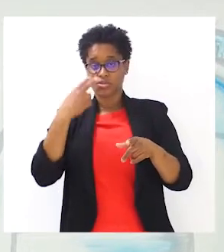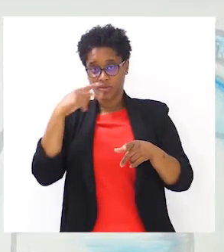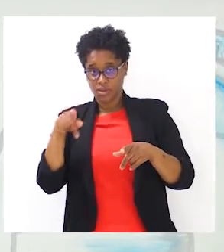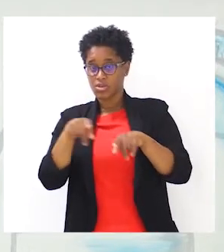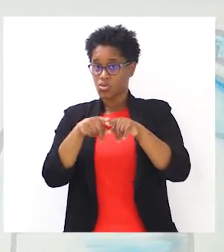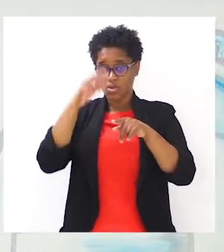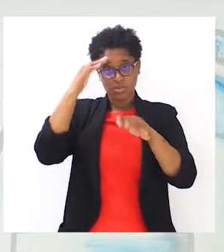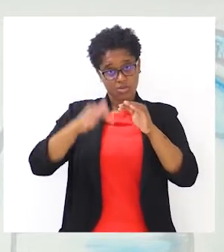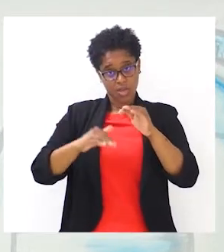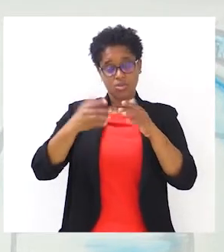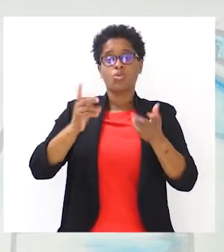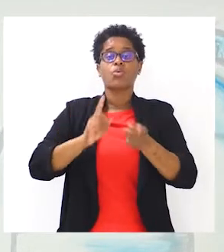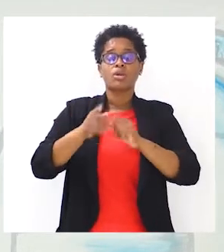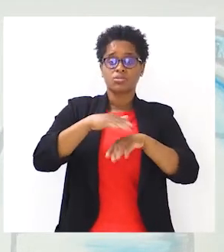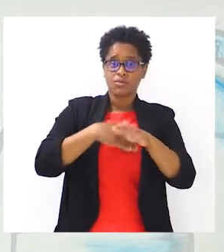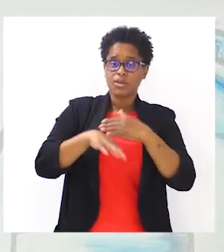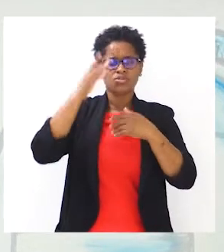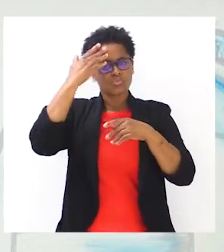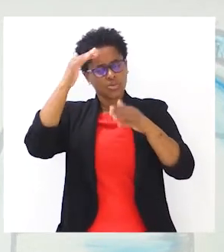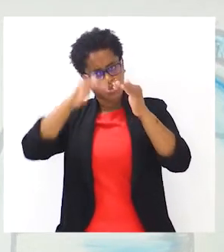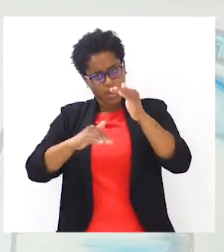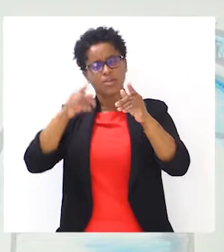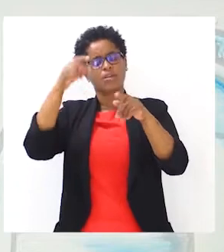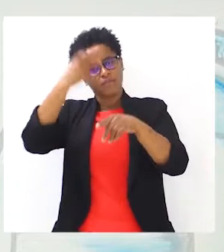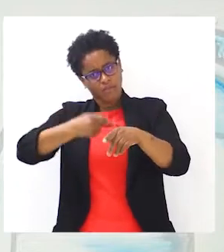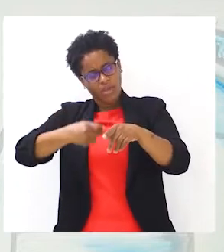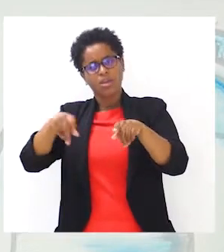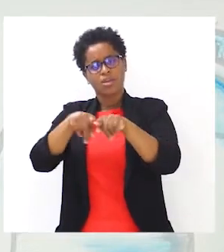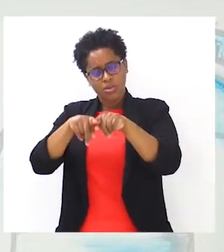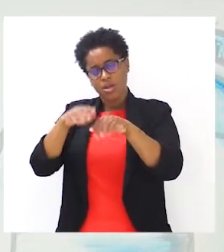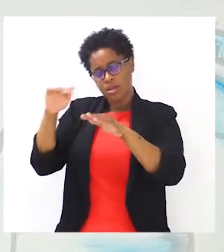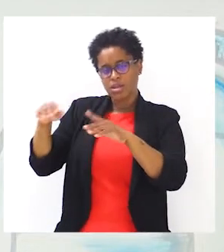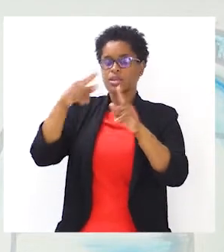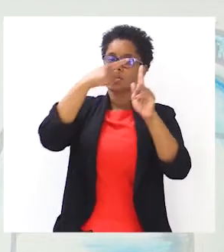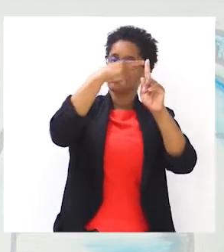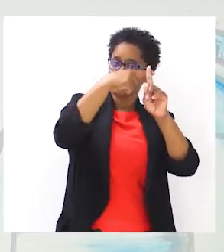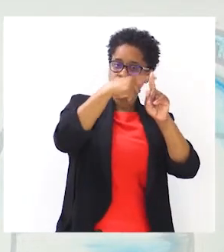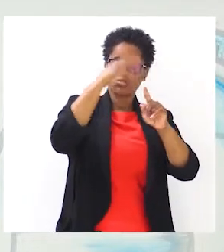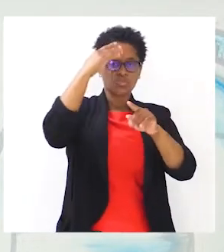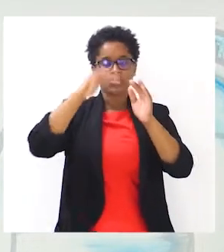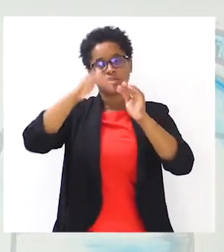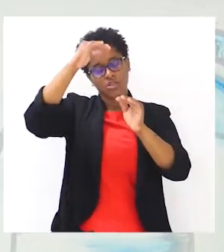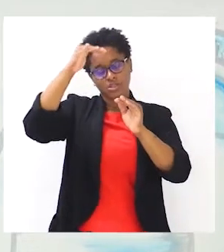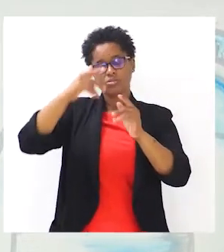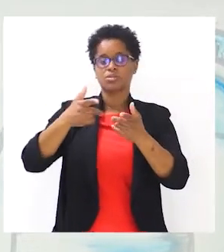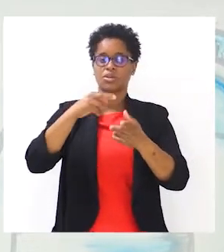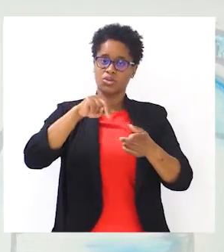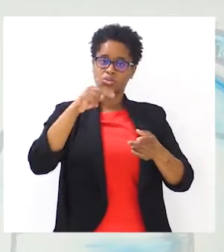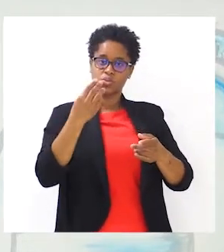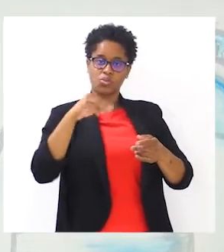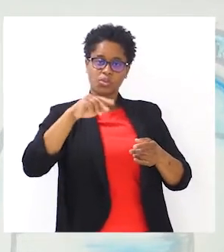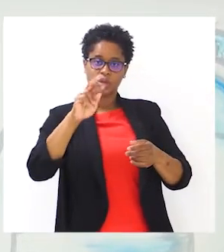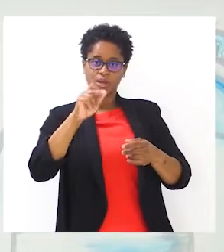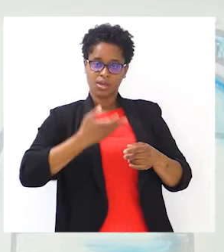fazer? Mantemos o denominador e somamos os numeradores. É o que